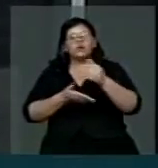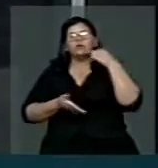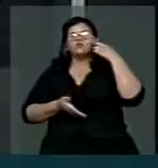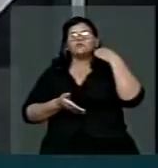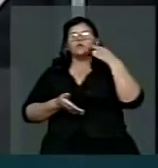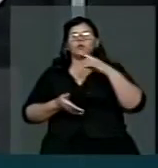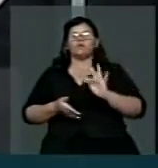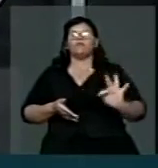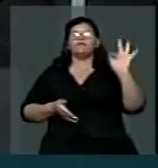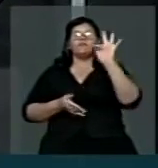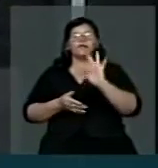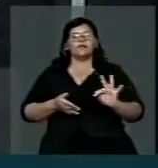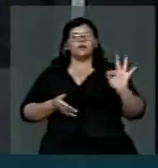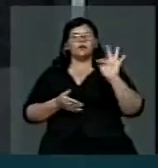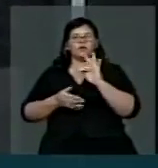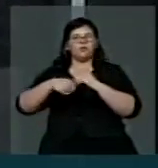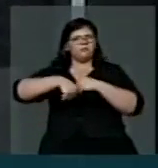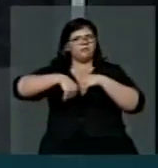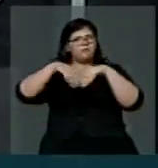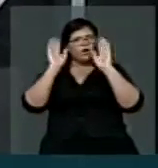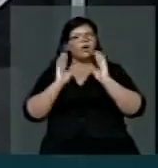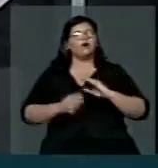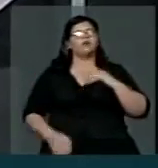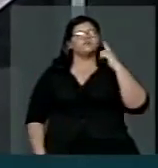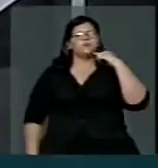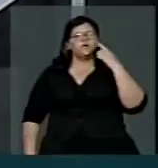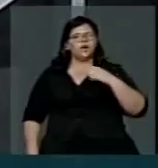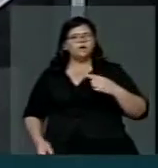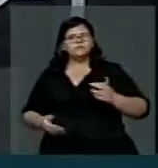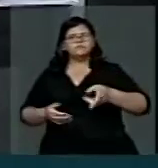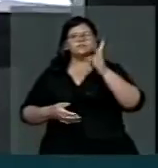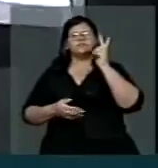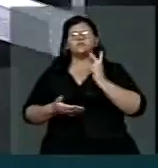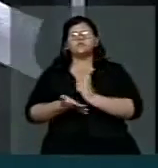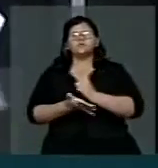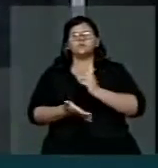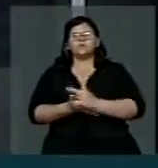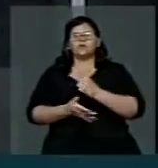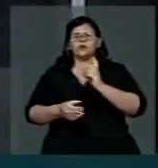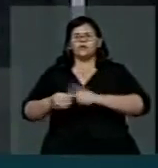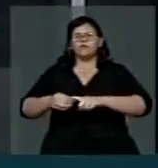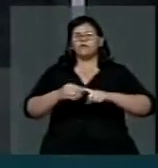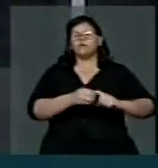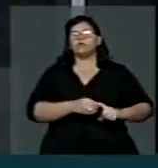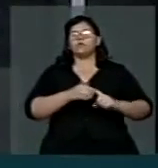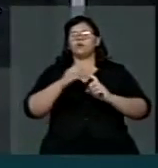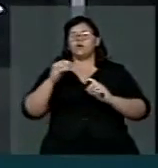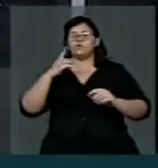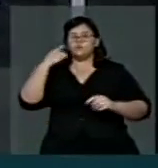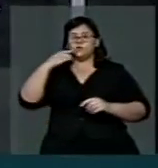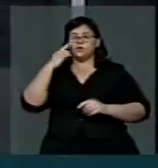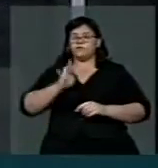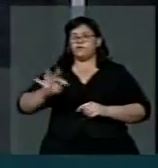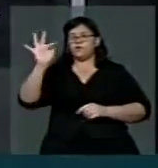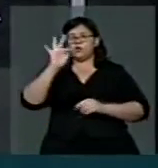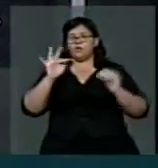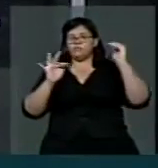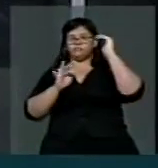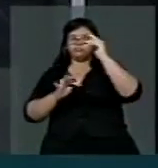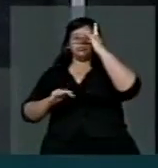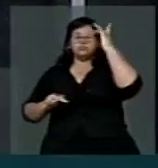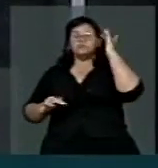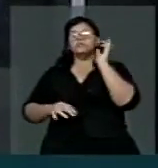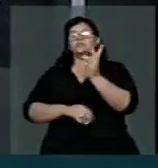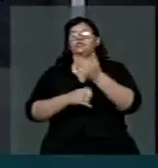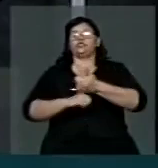advogado federal e vai além, prevê uma vinculação entre os advogados federais e seus superiores, de forma que o